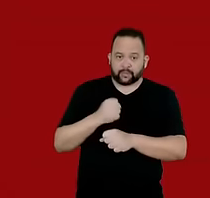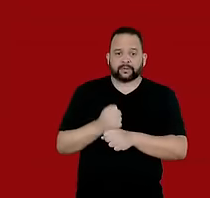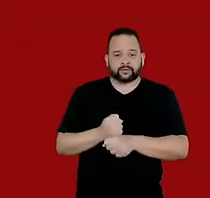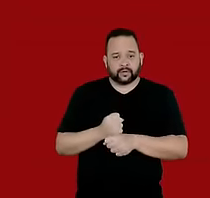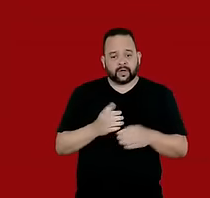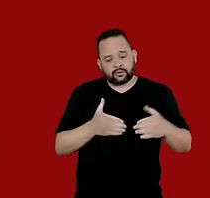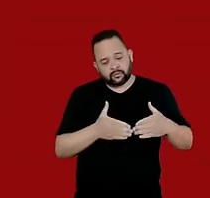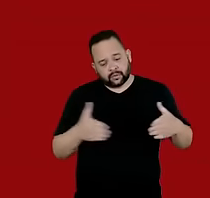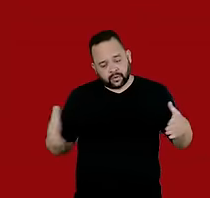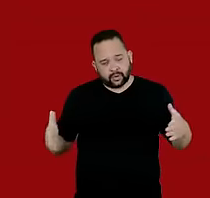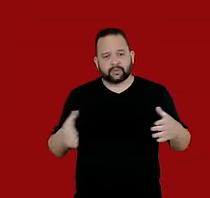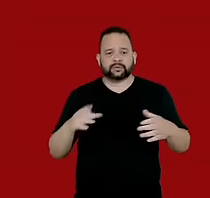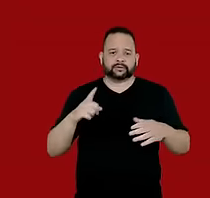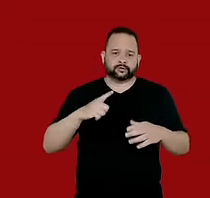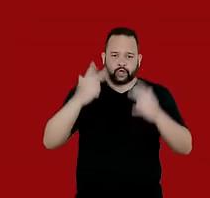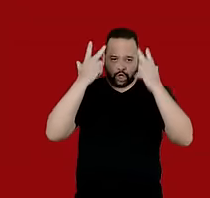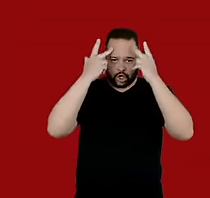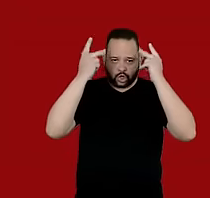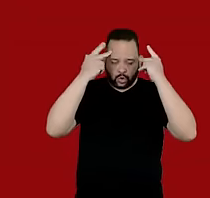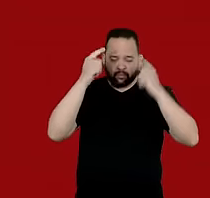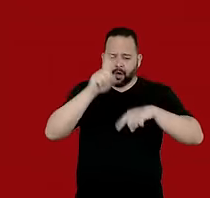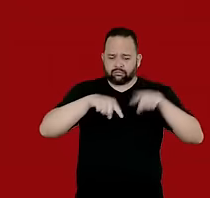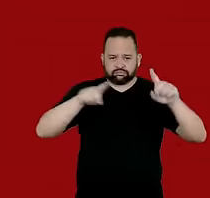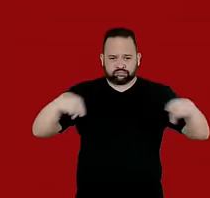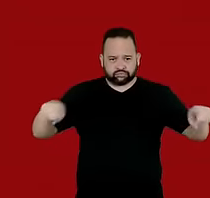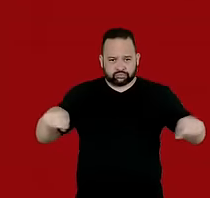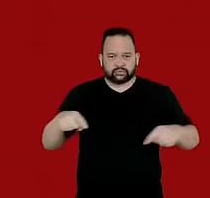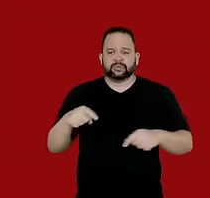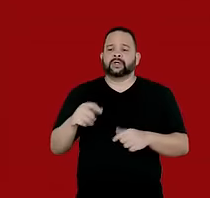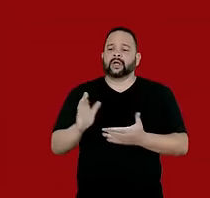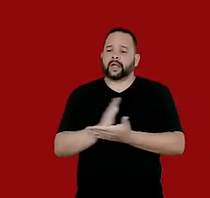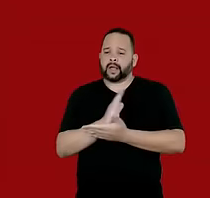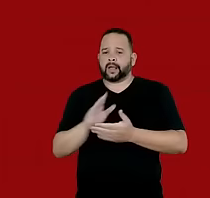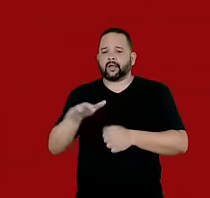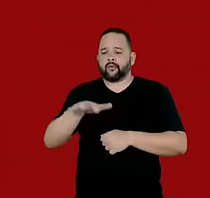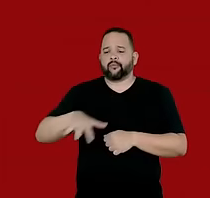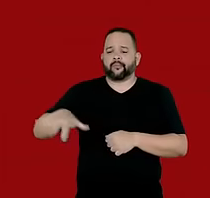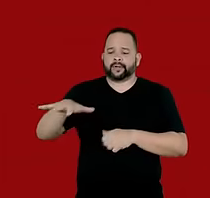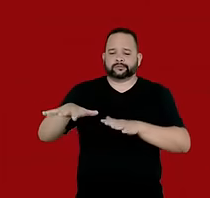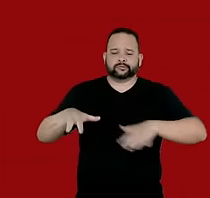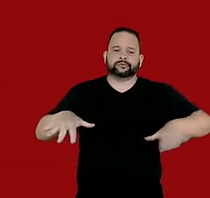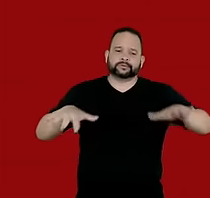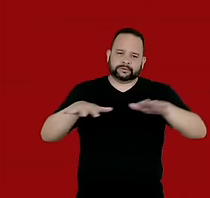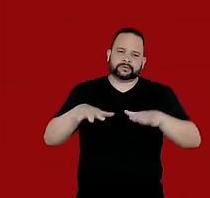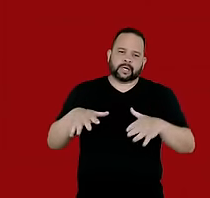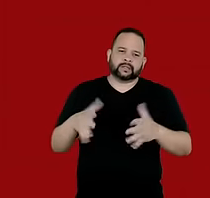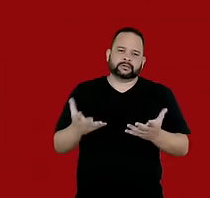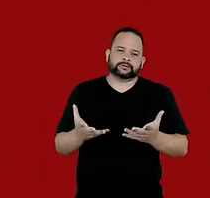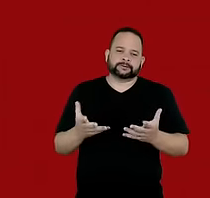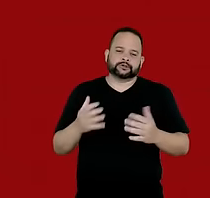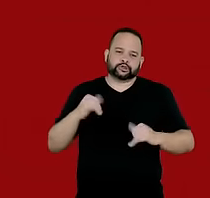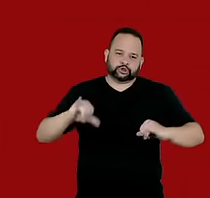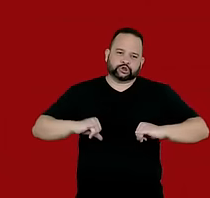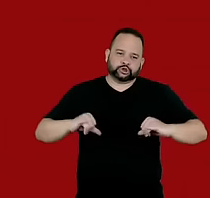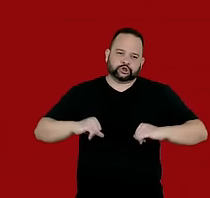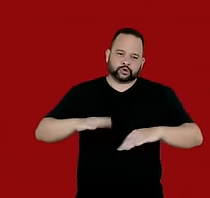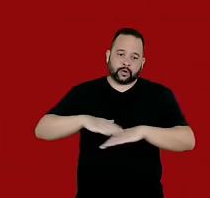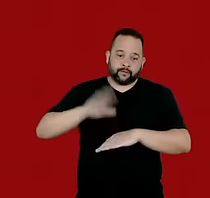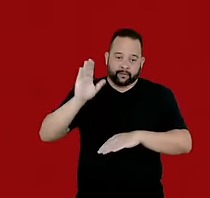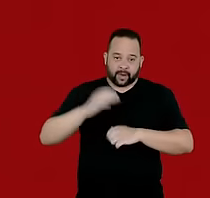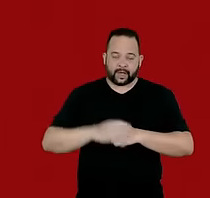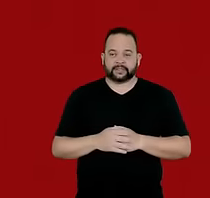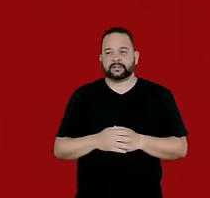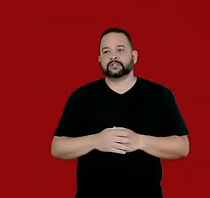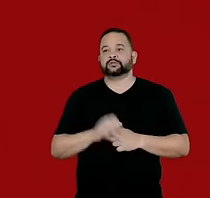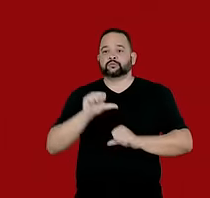volatilidade que alguns setores sintam mais do que outros então a gente viu eventos de crédito relevantes acontecendo o mercado repressif cando resgate de